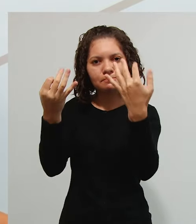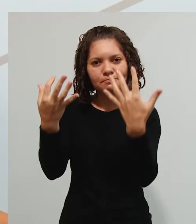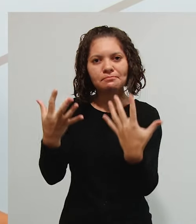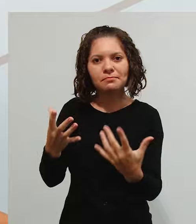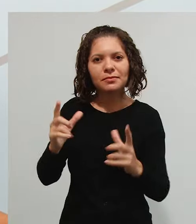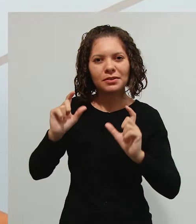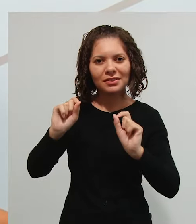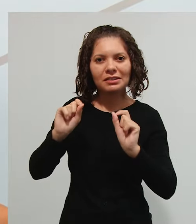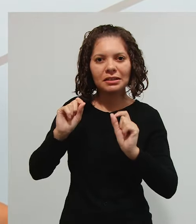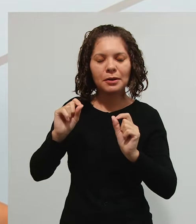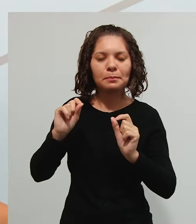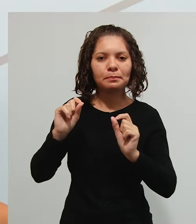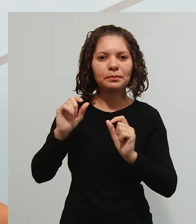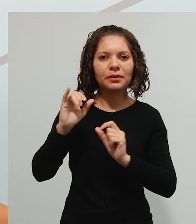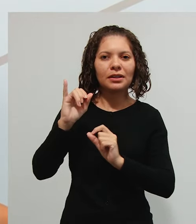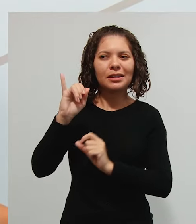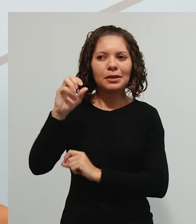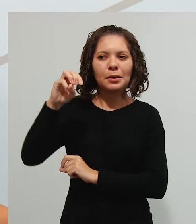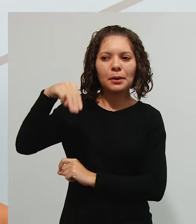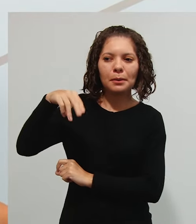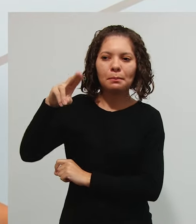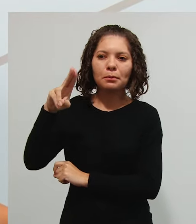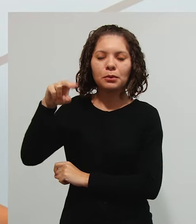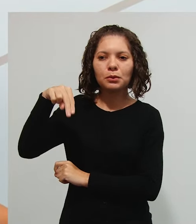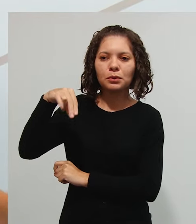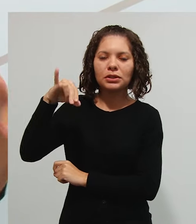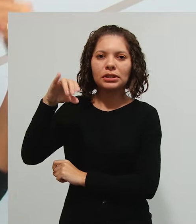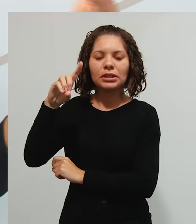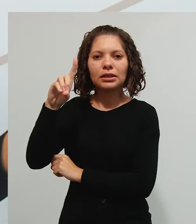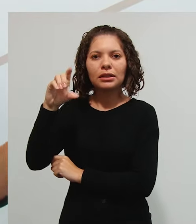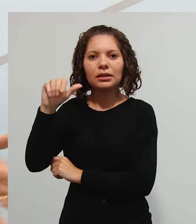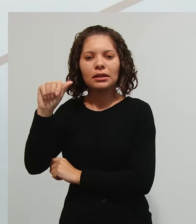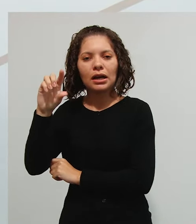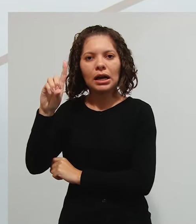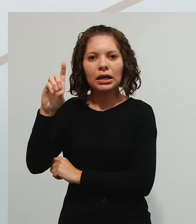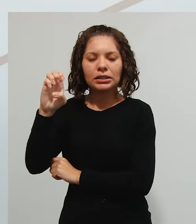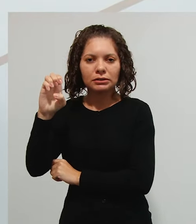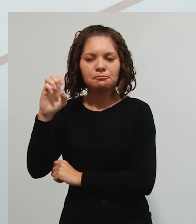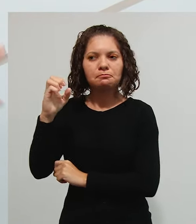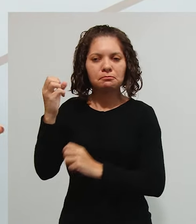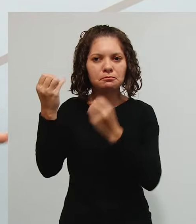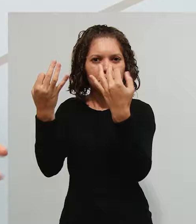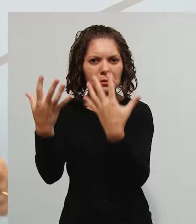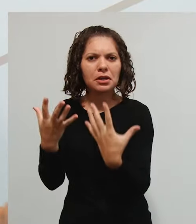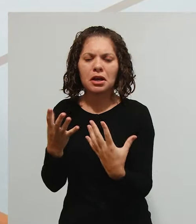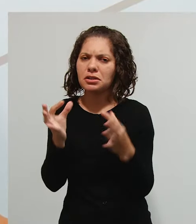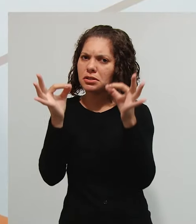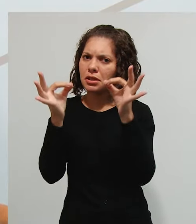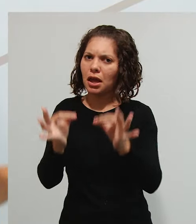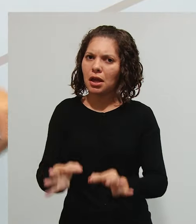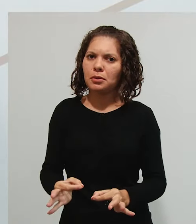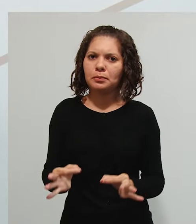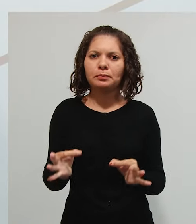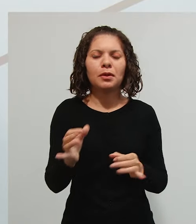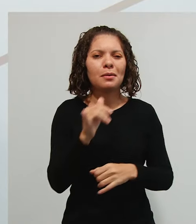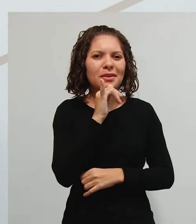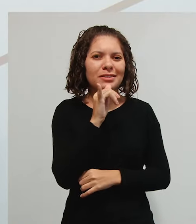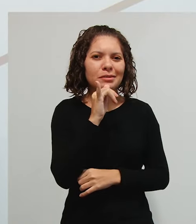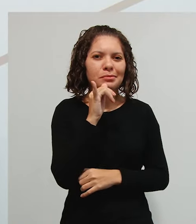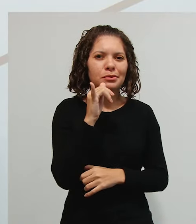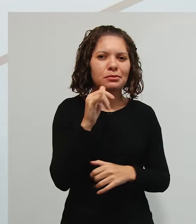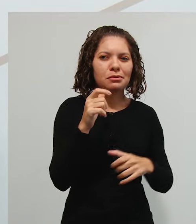ele trata as imunidades de forma bem abrangente então por exemplo se o terreno tiver alugado geralmente tem imunidade até a